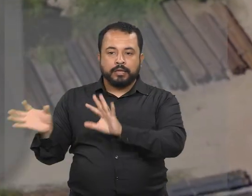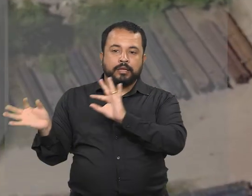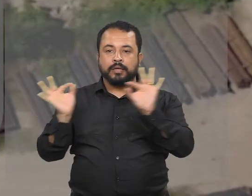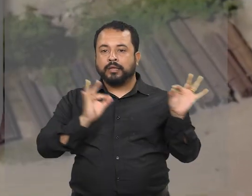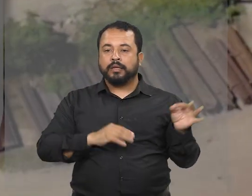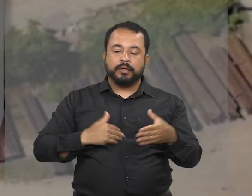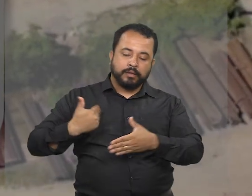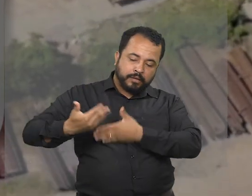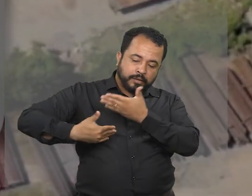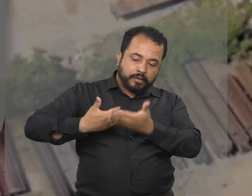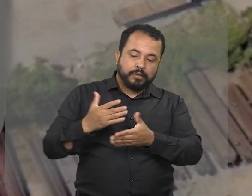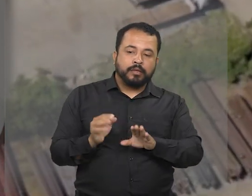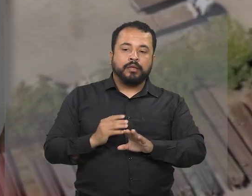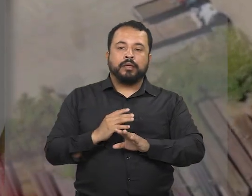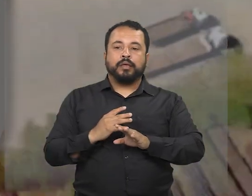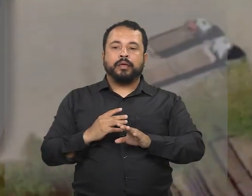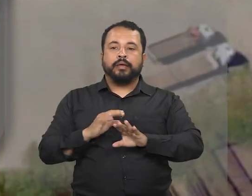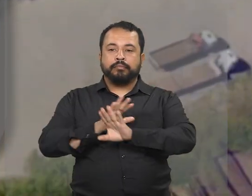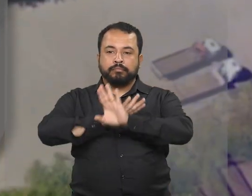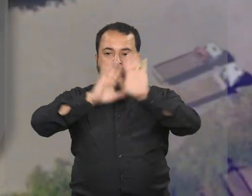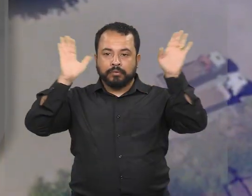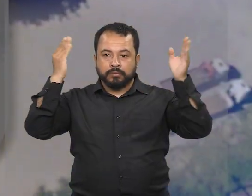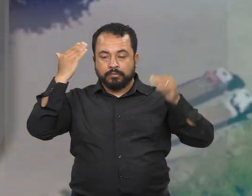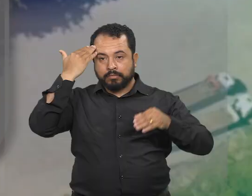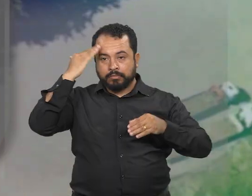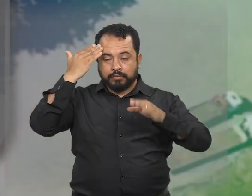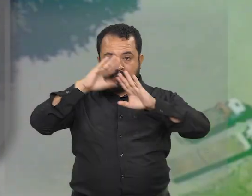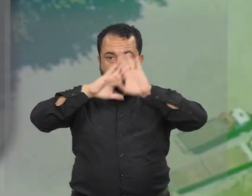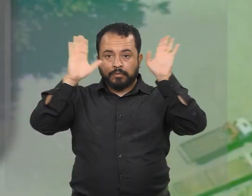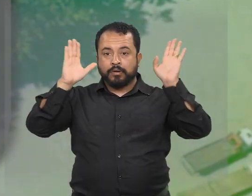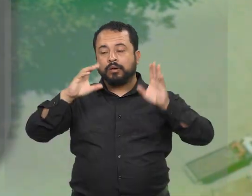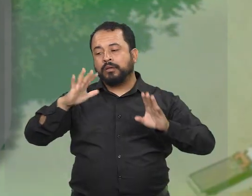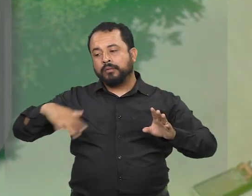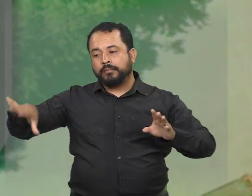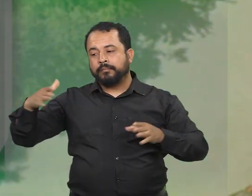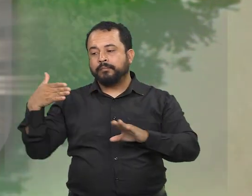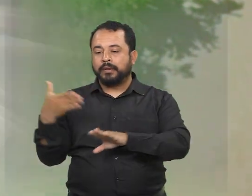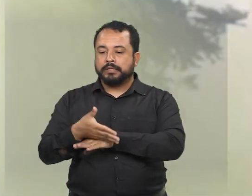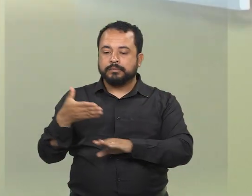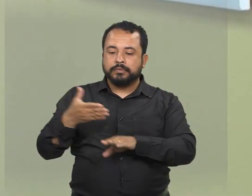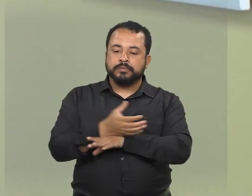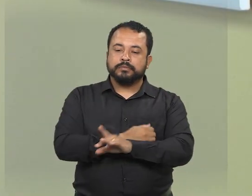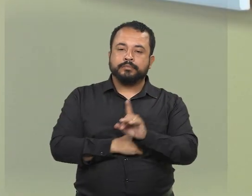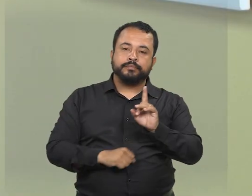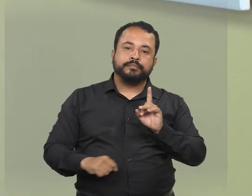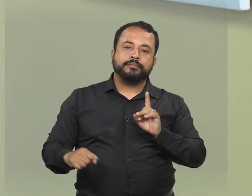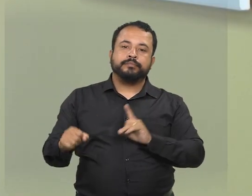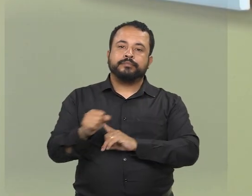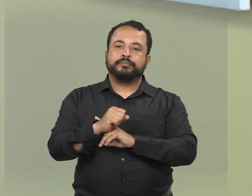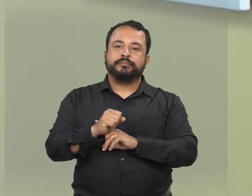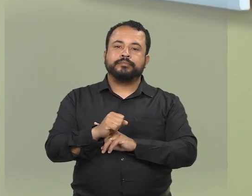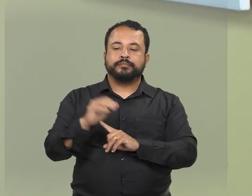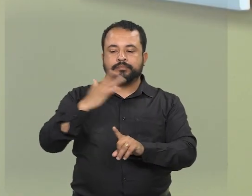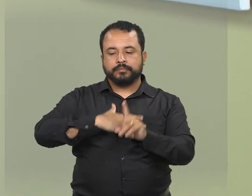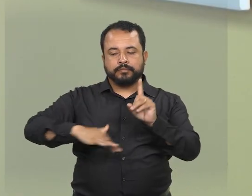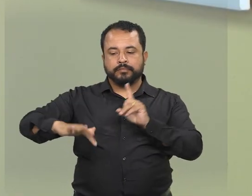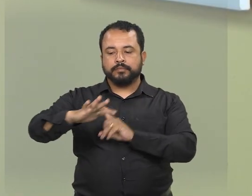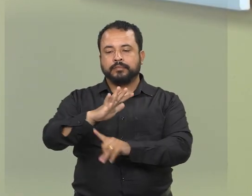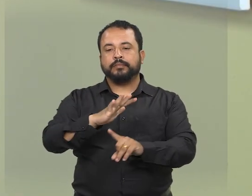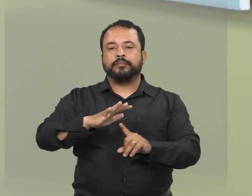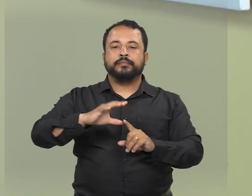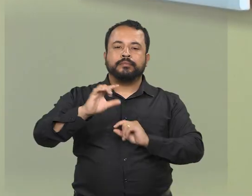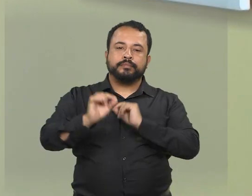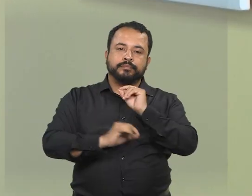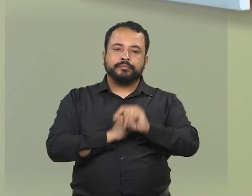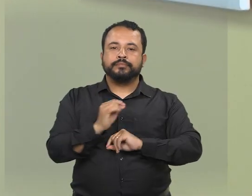reparação avance de forma transparente e com participação da sociedade. No acordo socioambiental, a